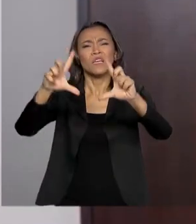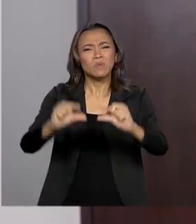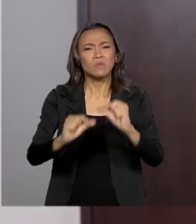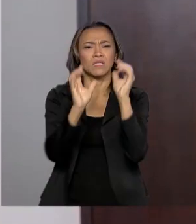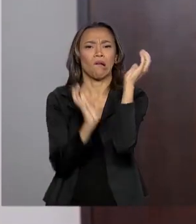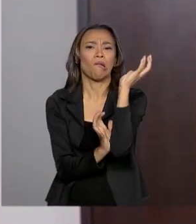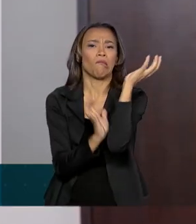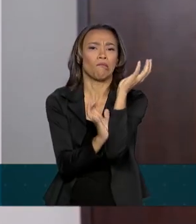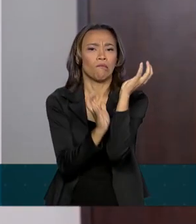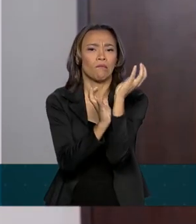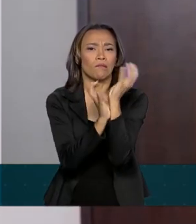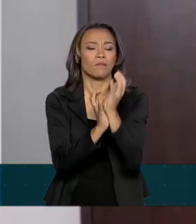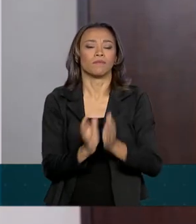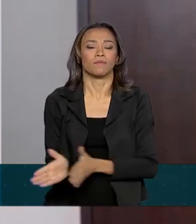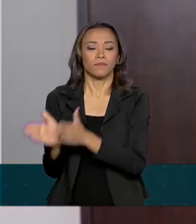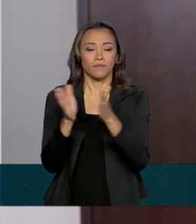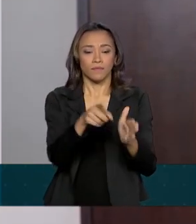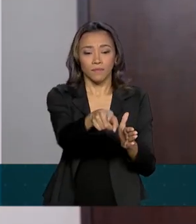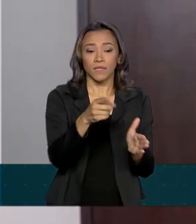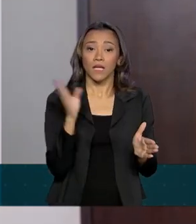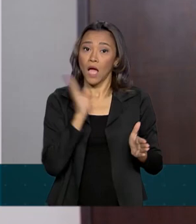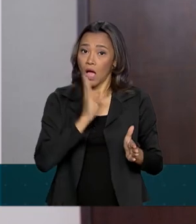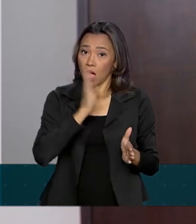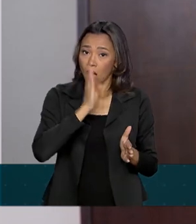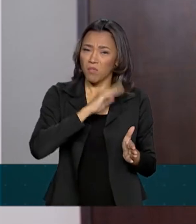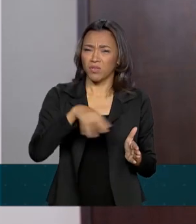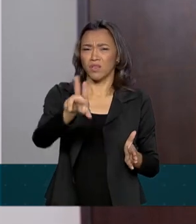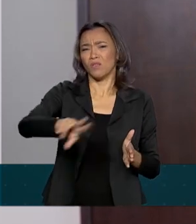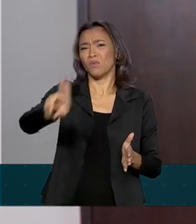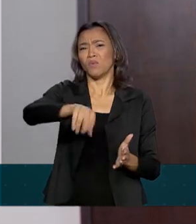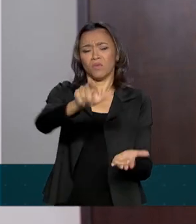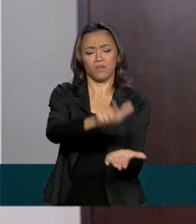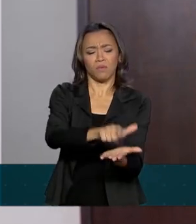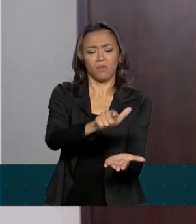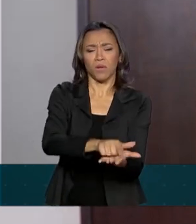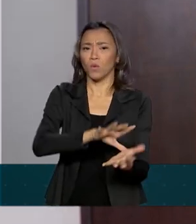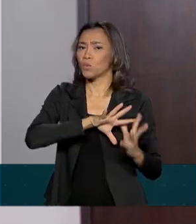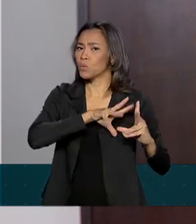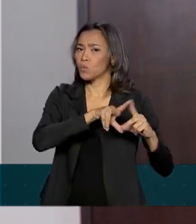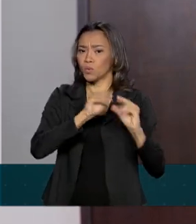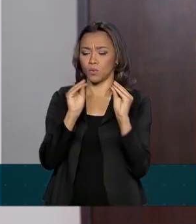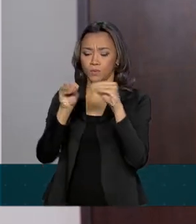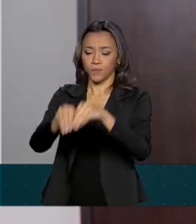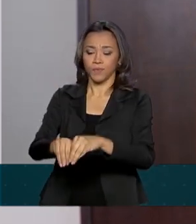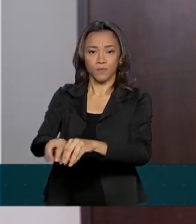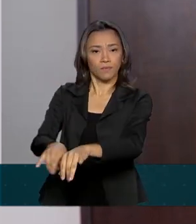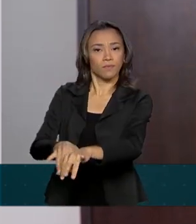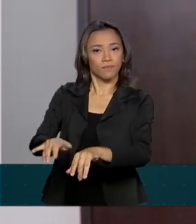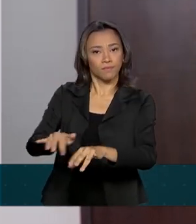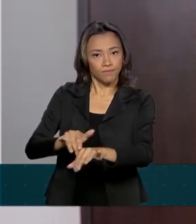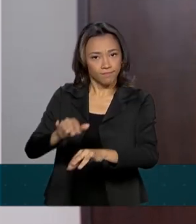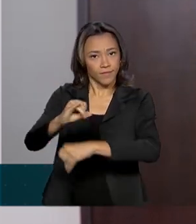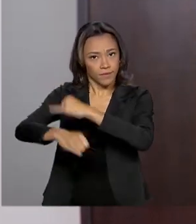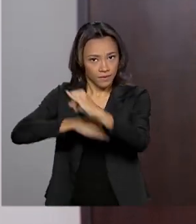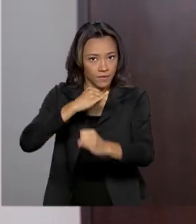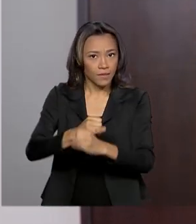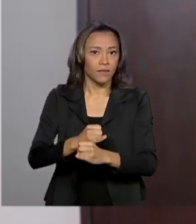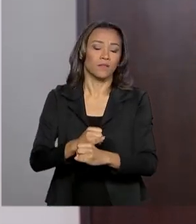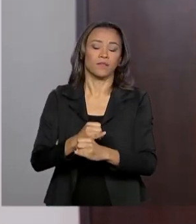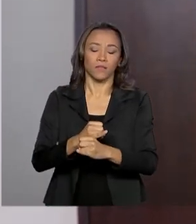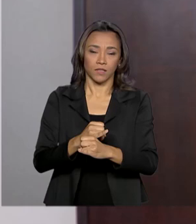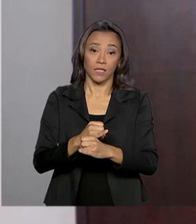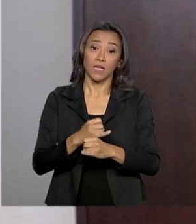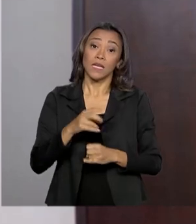Para que esse processo seja mais ágil, ele não utilize mais papel, ele seja todo informatizado e com isso vai permitir que